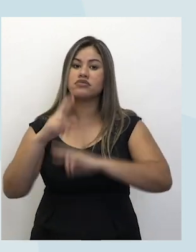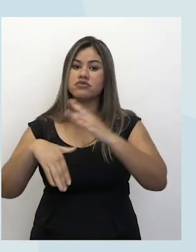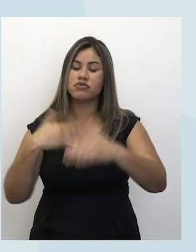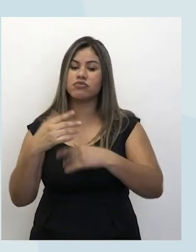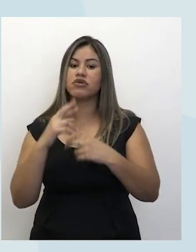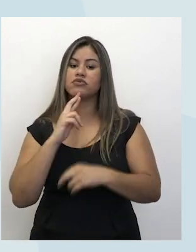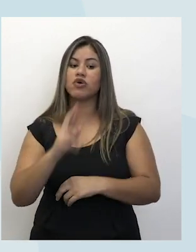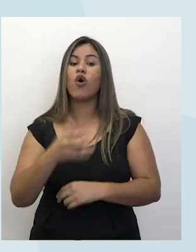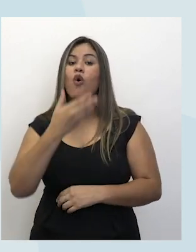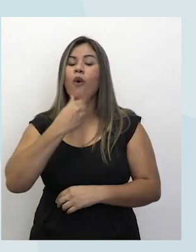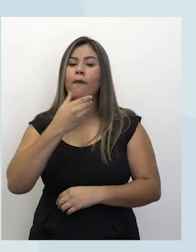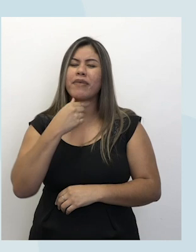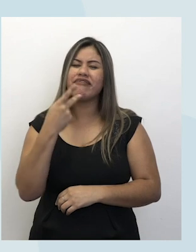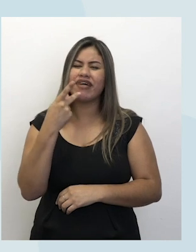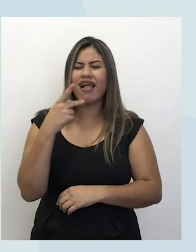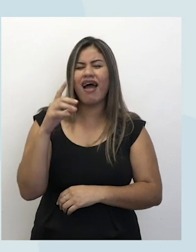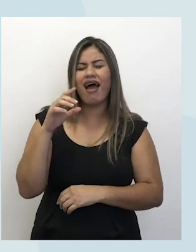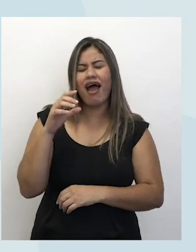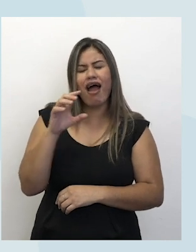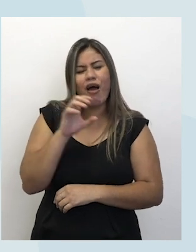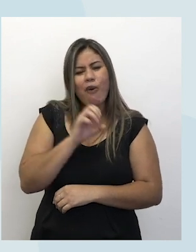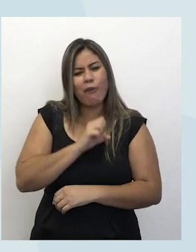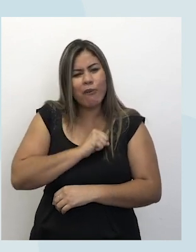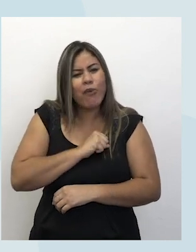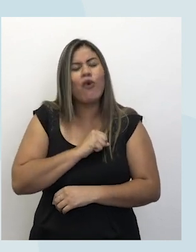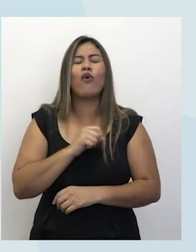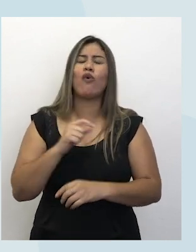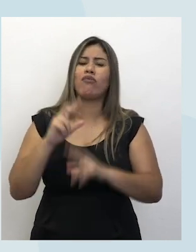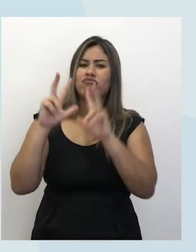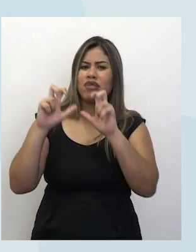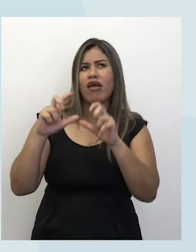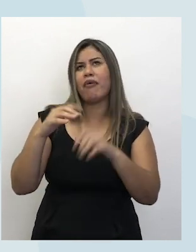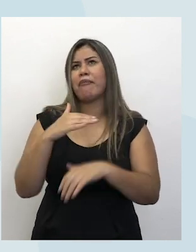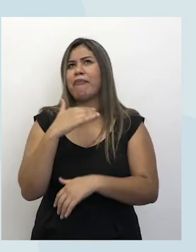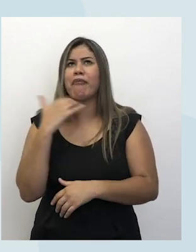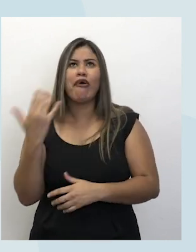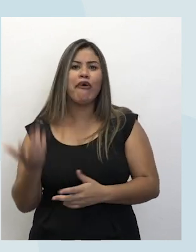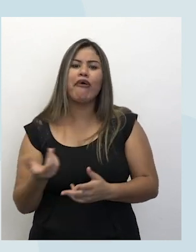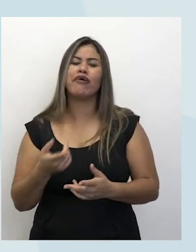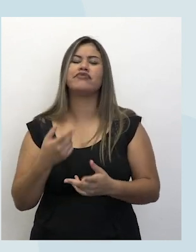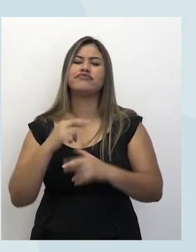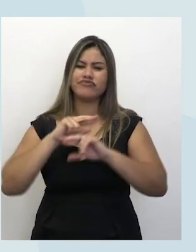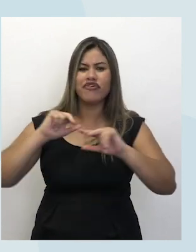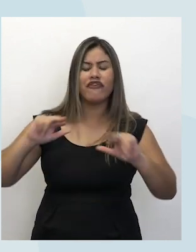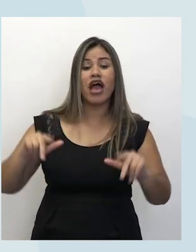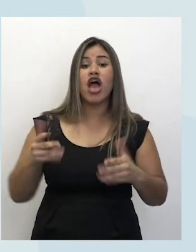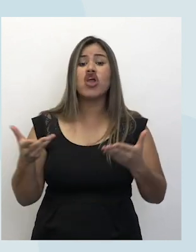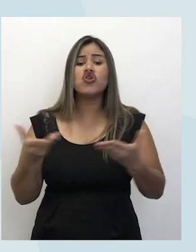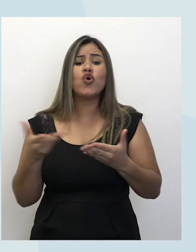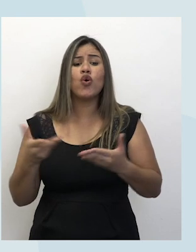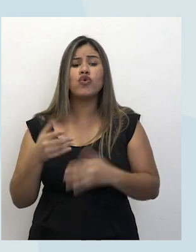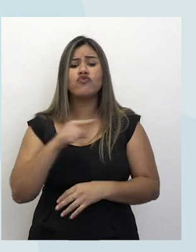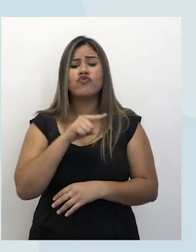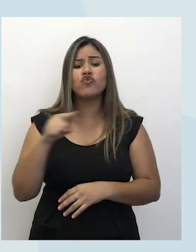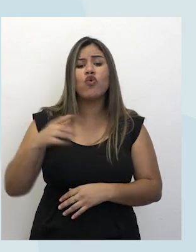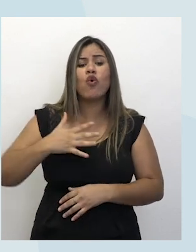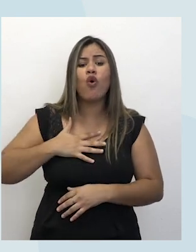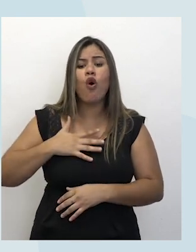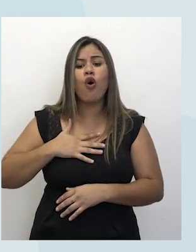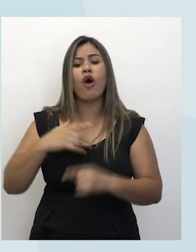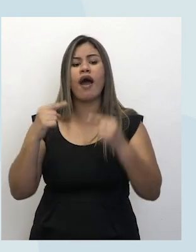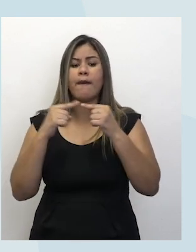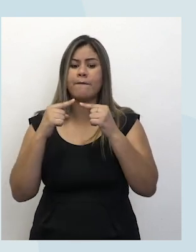o Camões falava de amor né e os termos universais né a morte tal e hoje quais são os temas preferidos